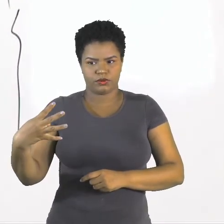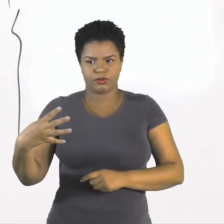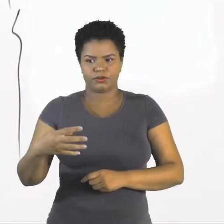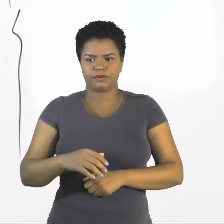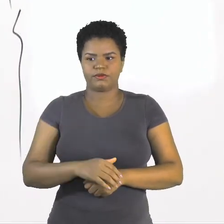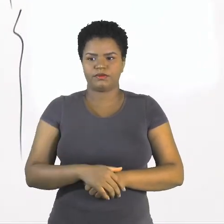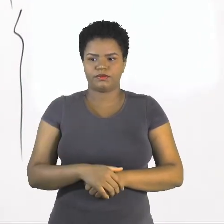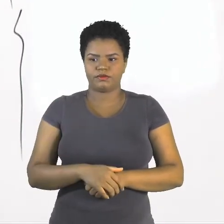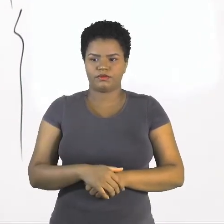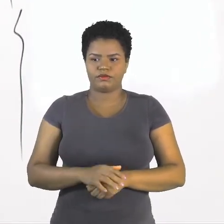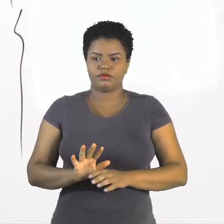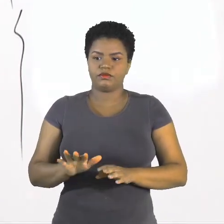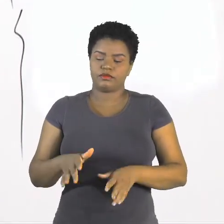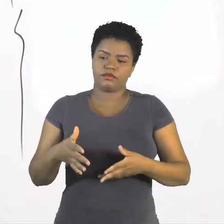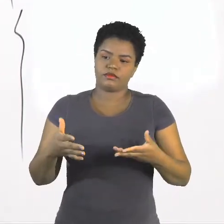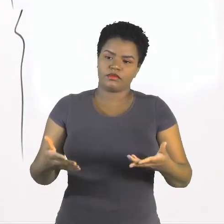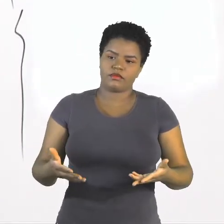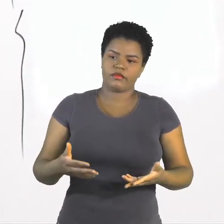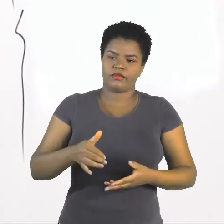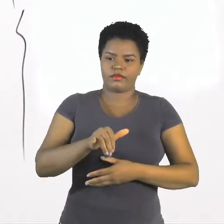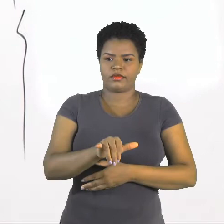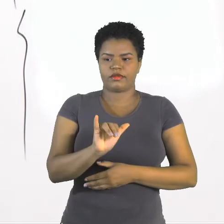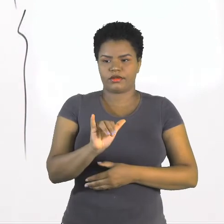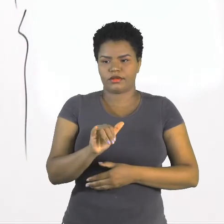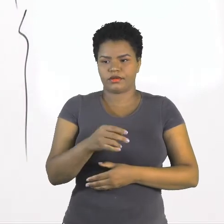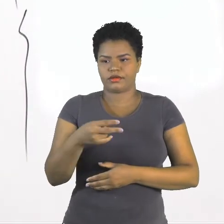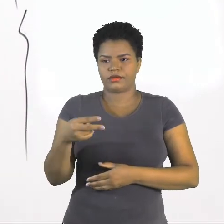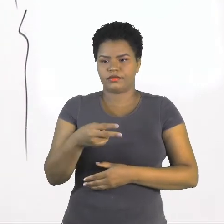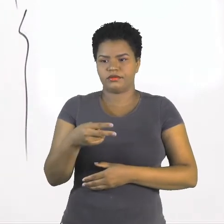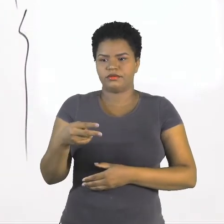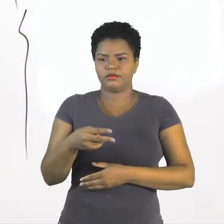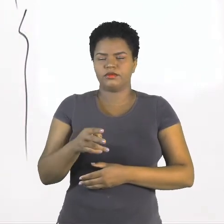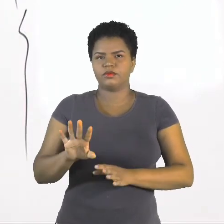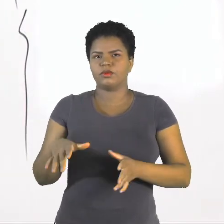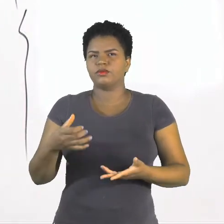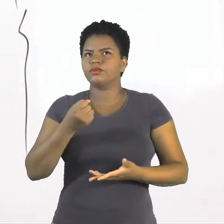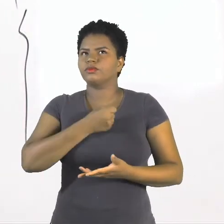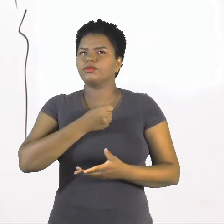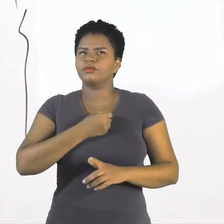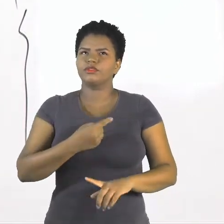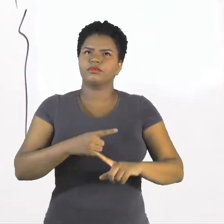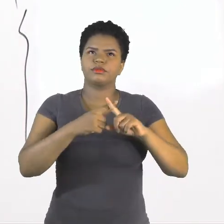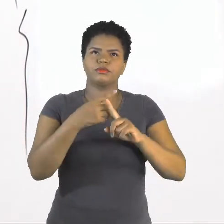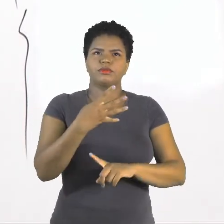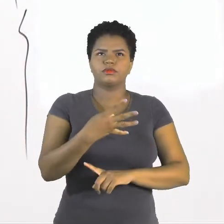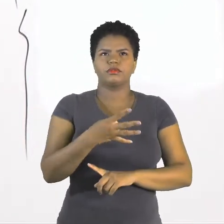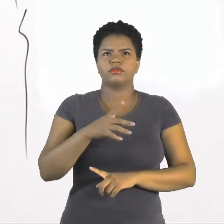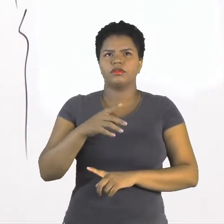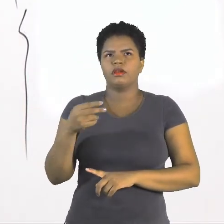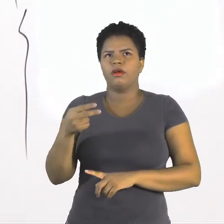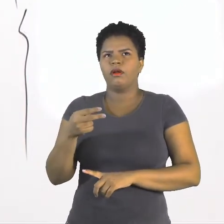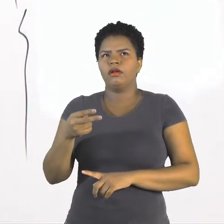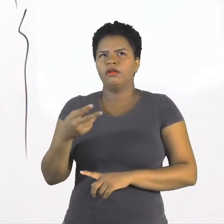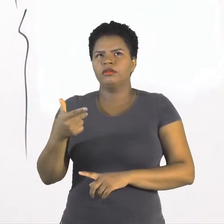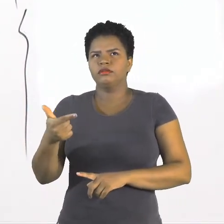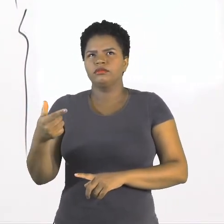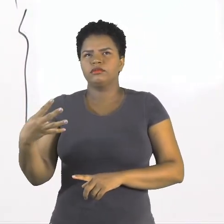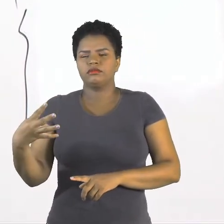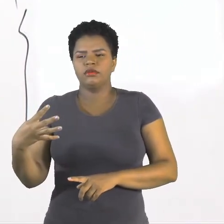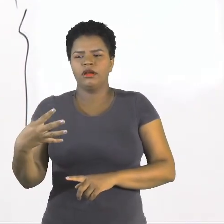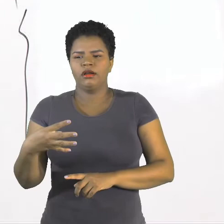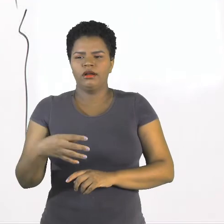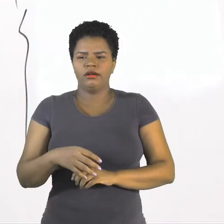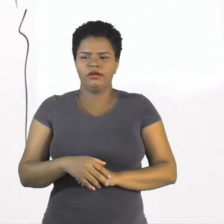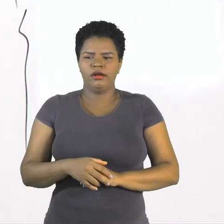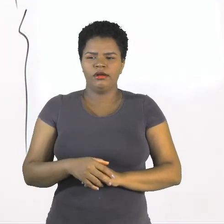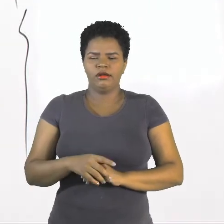24. Ou seja, y é igual a, que número eu multiplico por 4 que dá 24? Y é igual